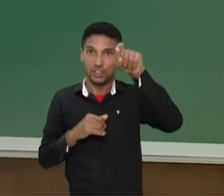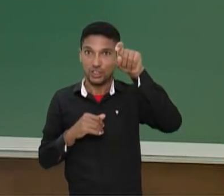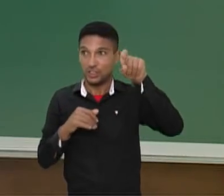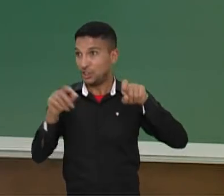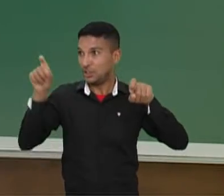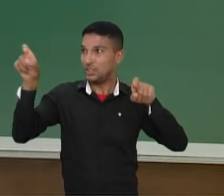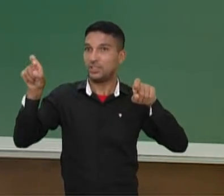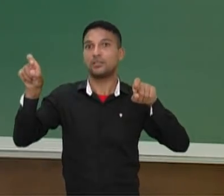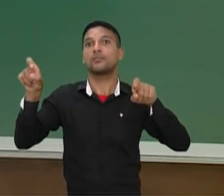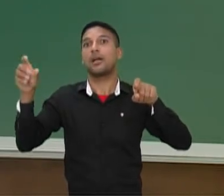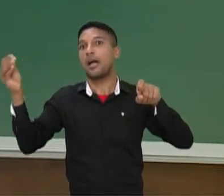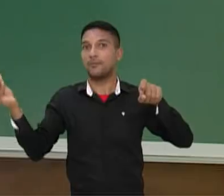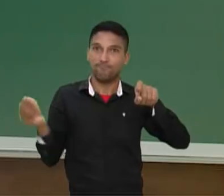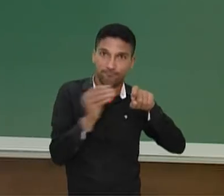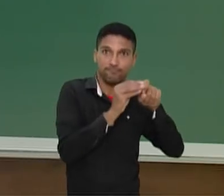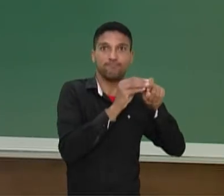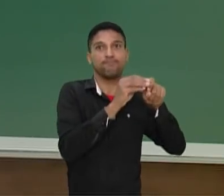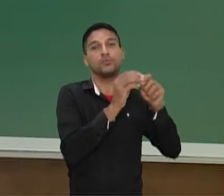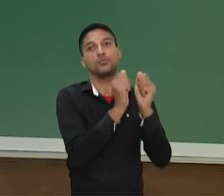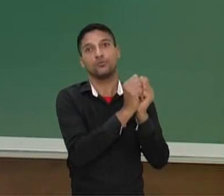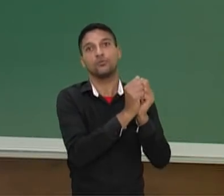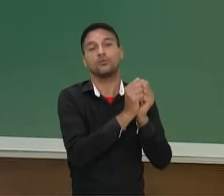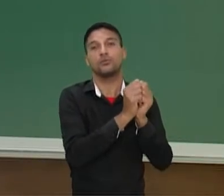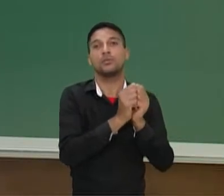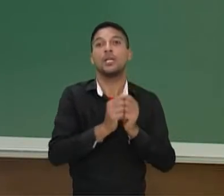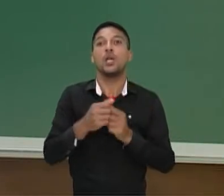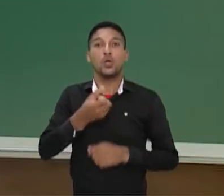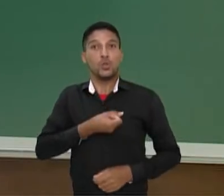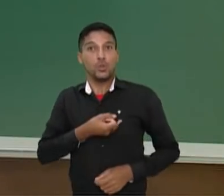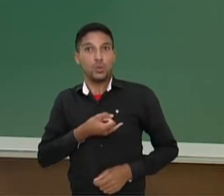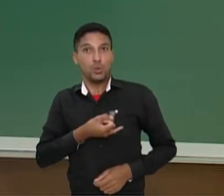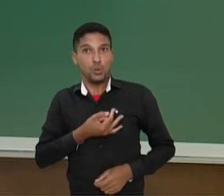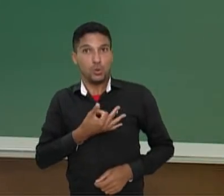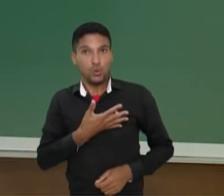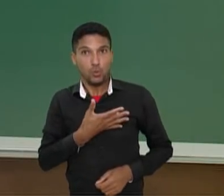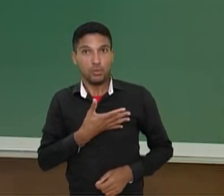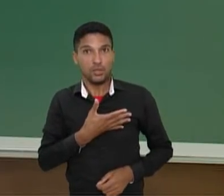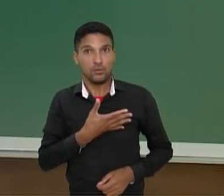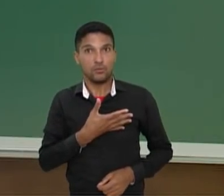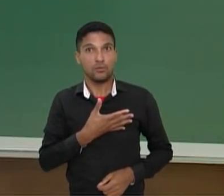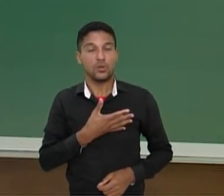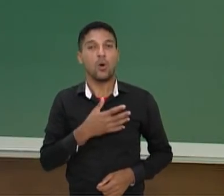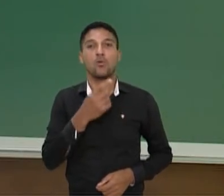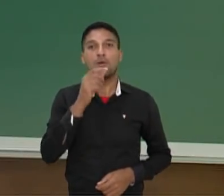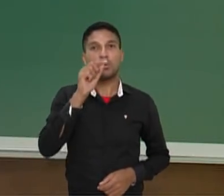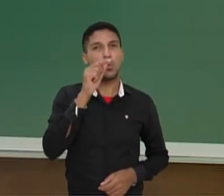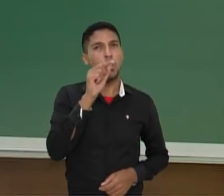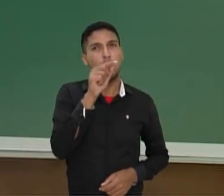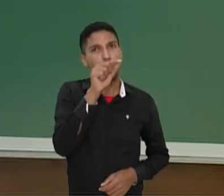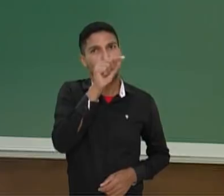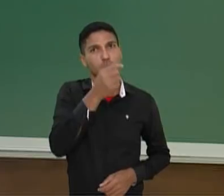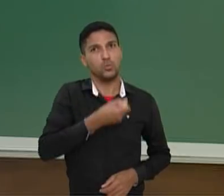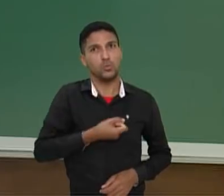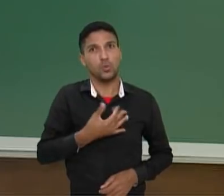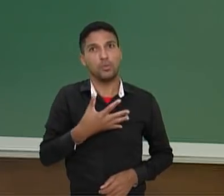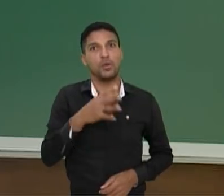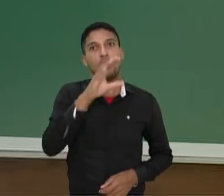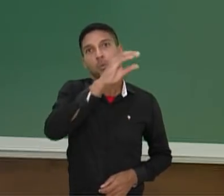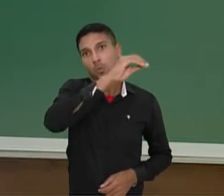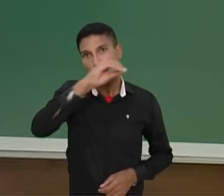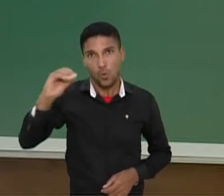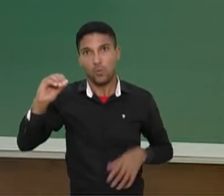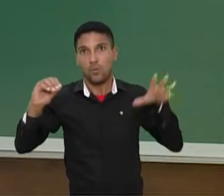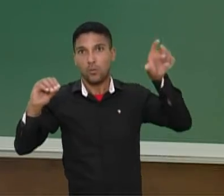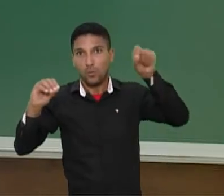as letras estão na bolinha vermelha ali, ó. 5 mais 7, 12. 12 mais 5